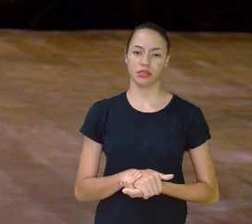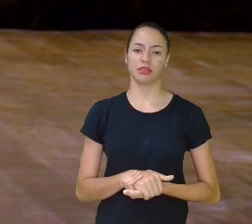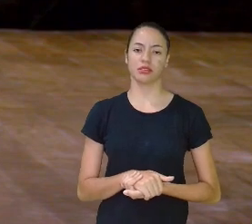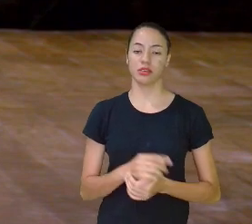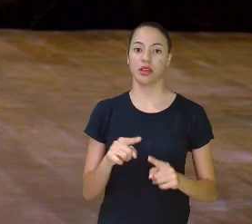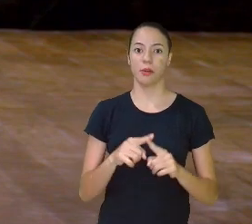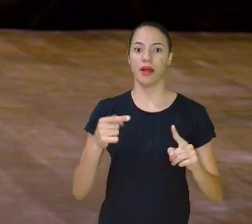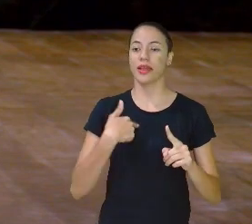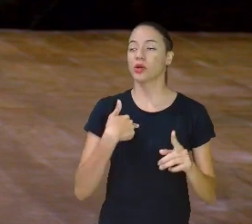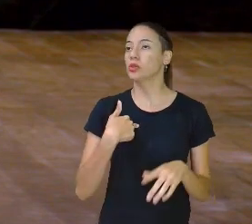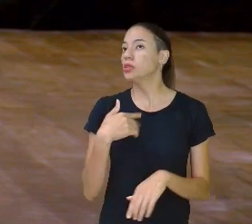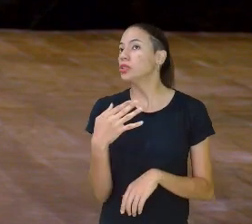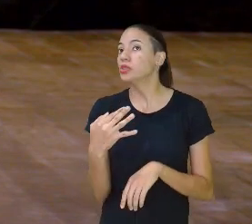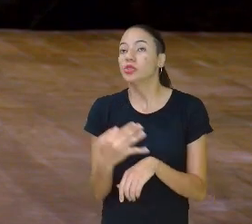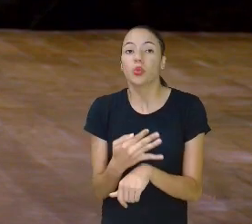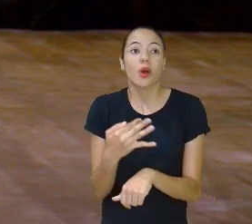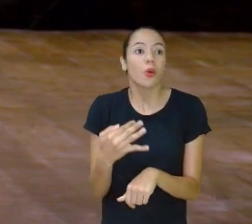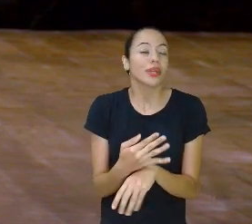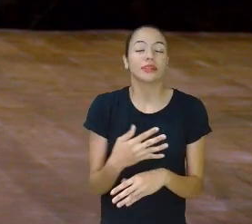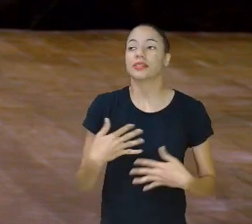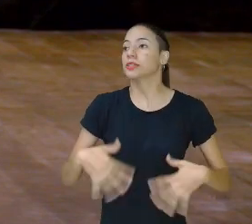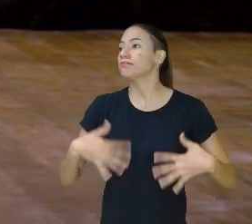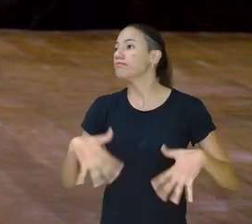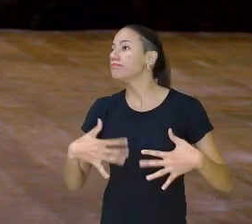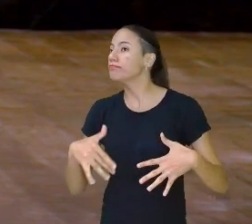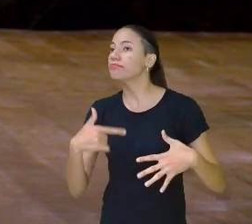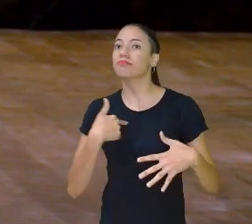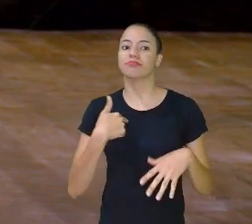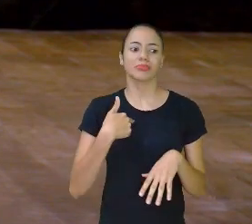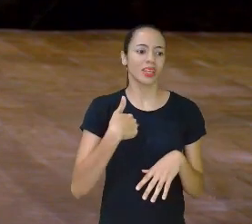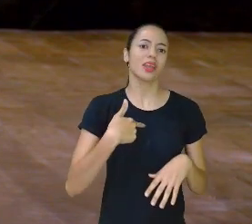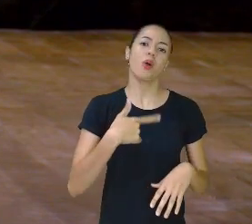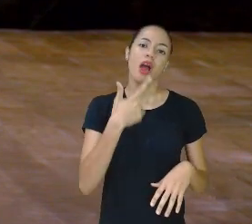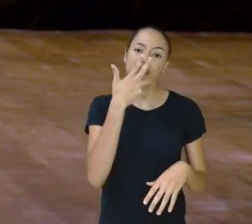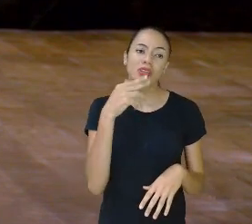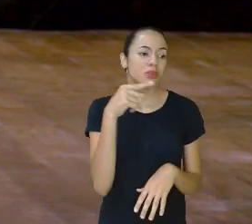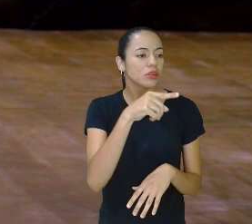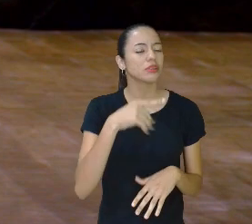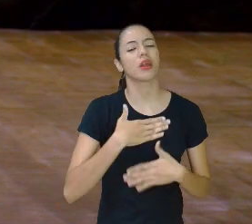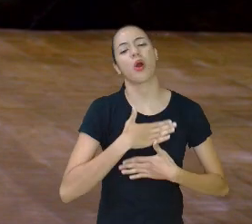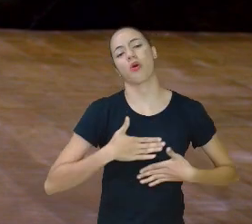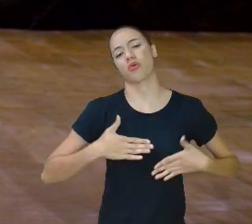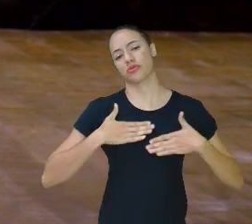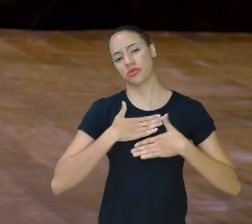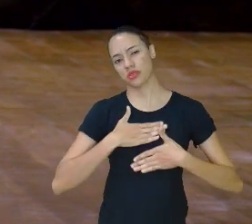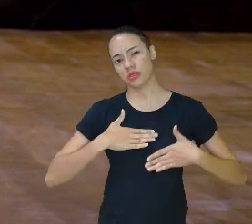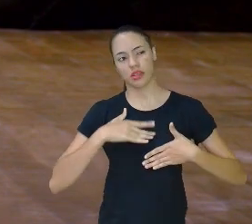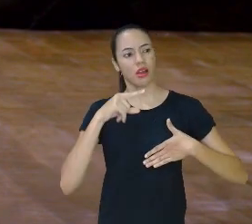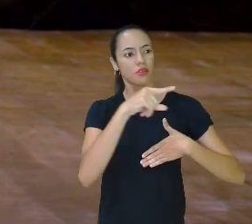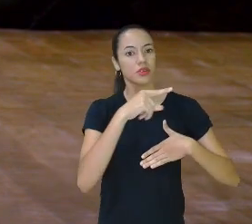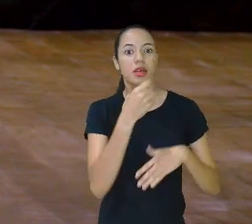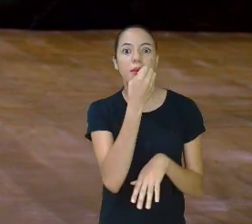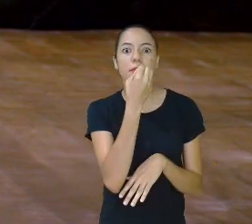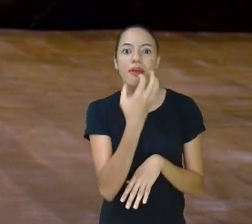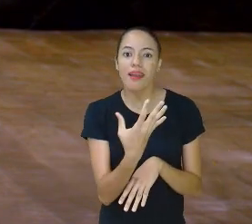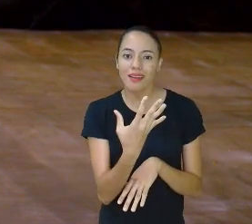Mas eu não resisti. Achei que você ia gostar, que ia ficar bem lá